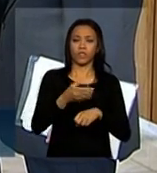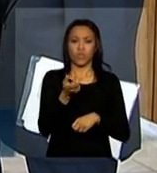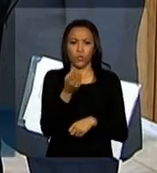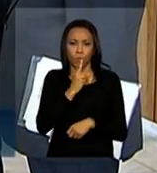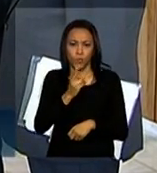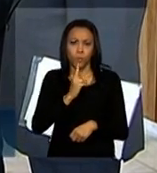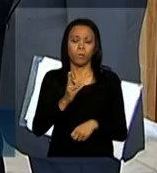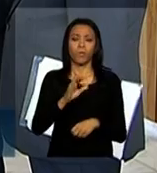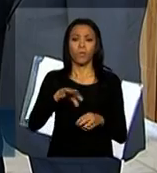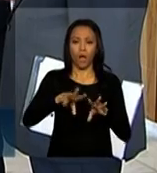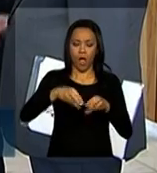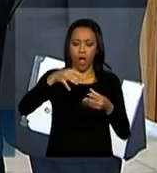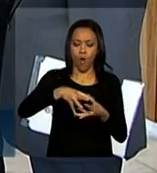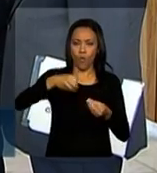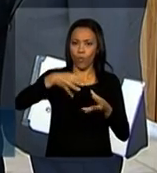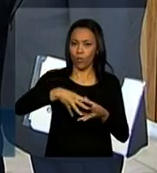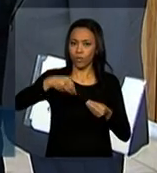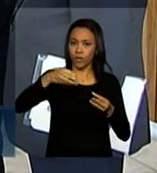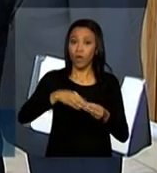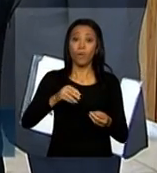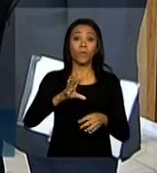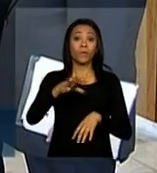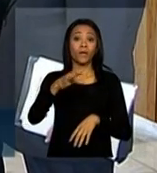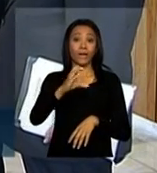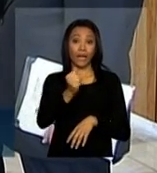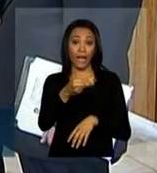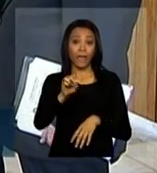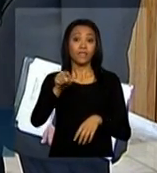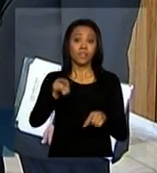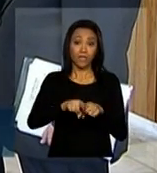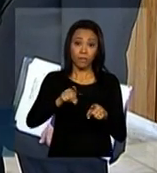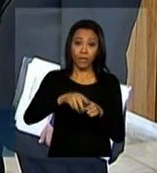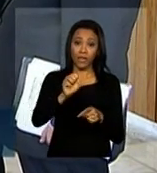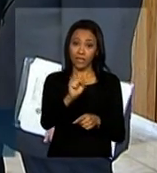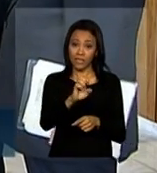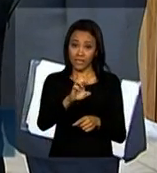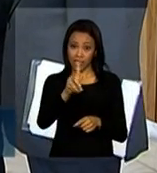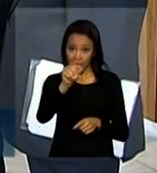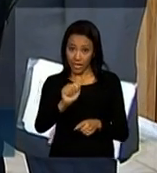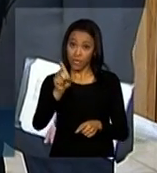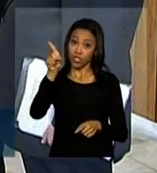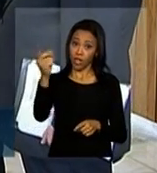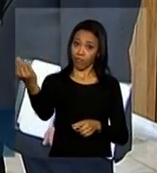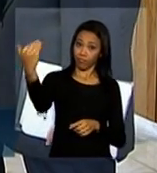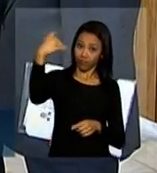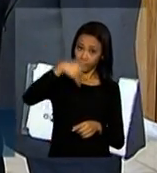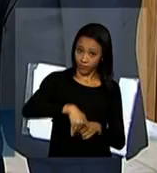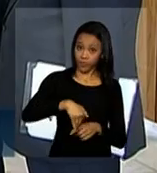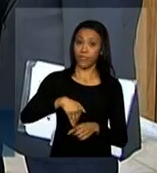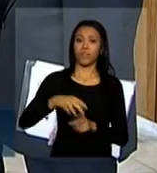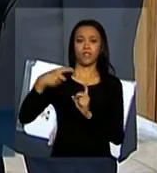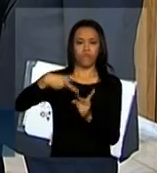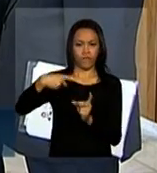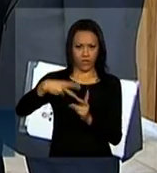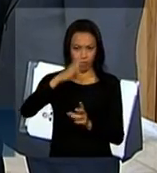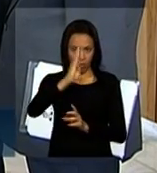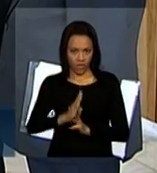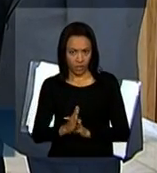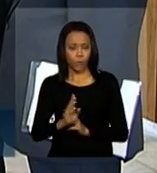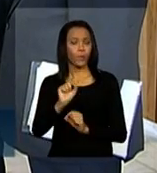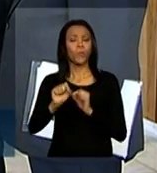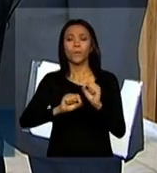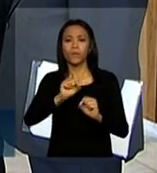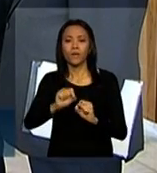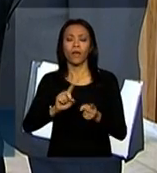fumo, algodão, carnes e seda. E já as importações, né, o que o Vietnã vende para o Brasil,